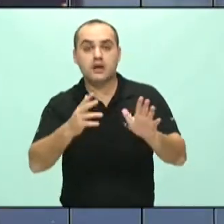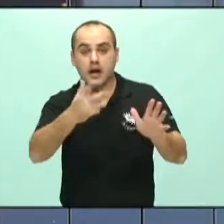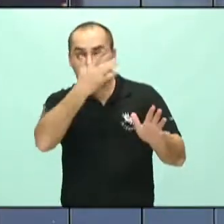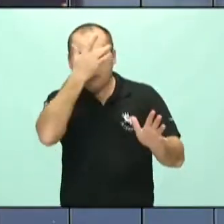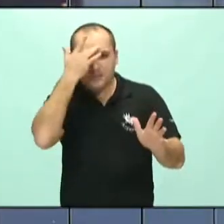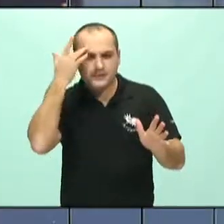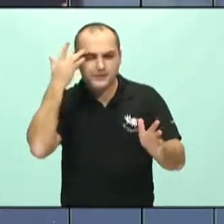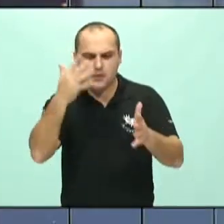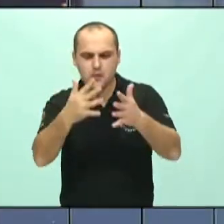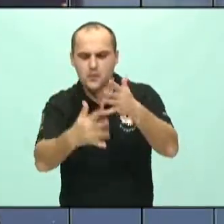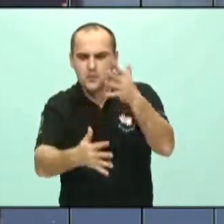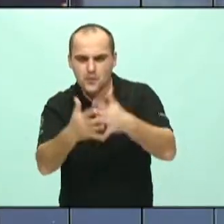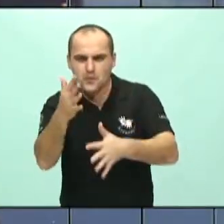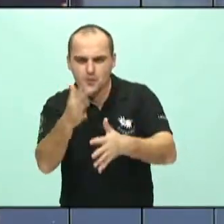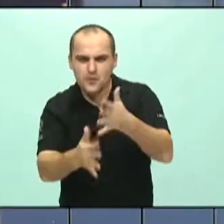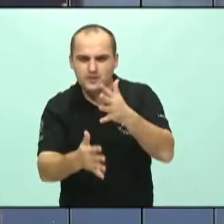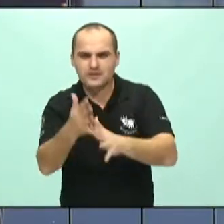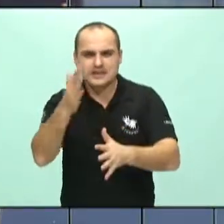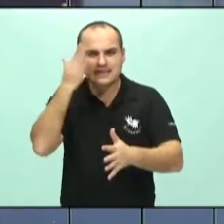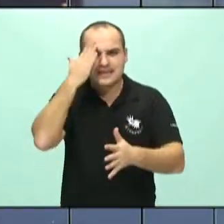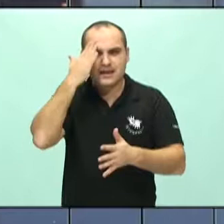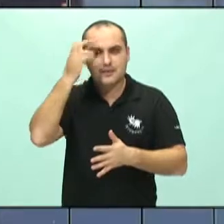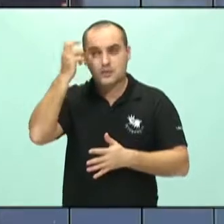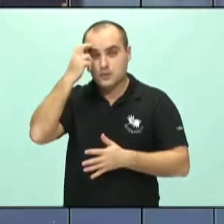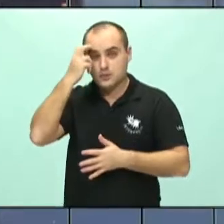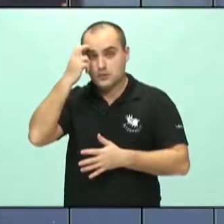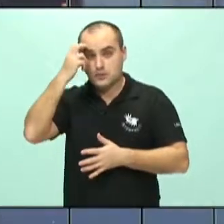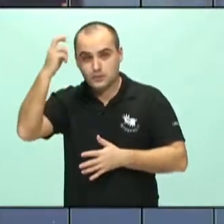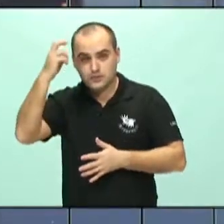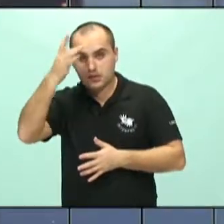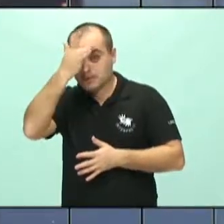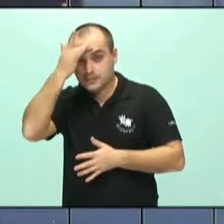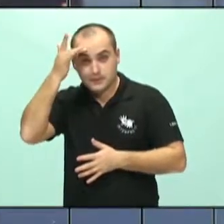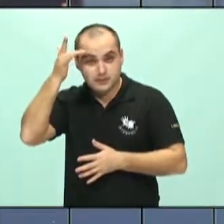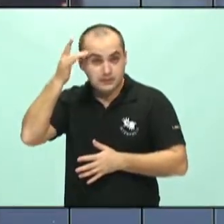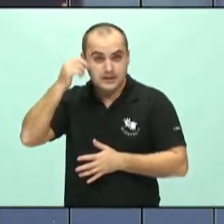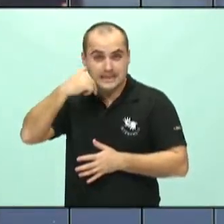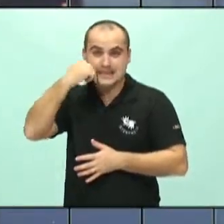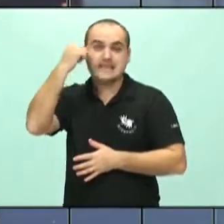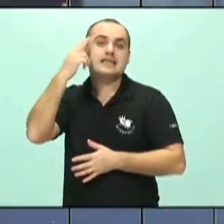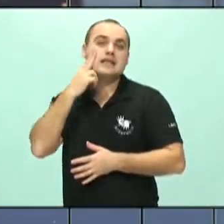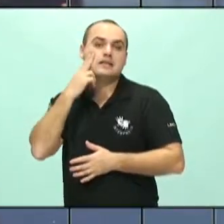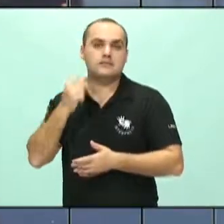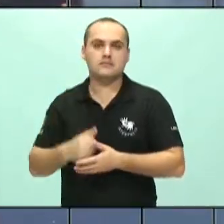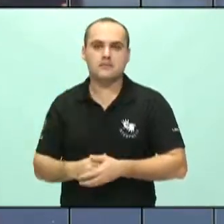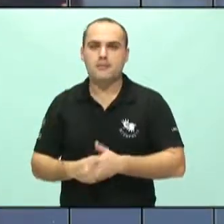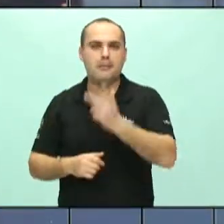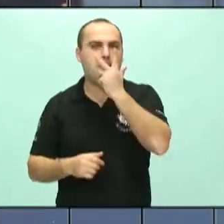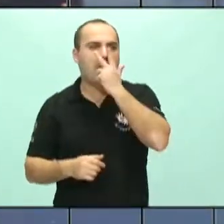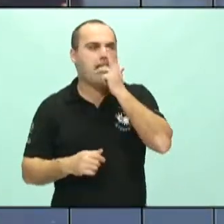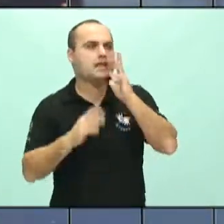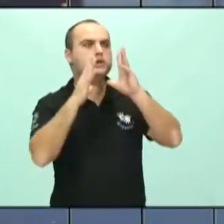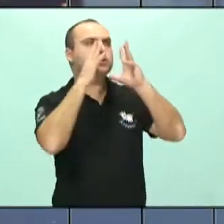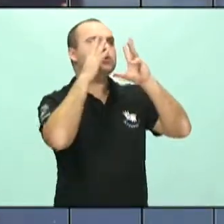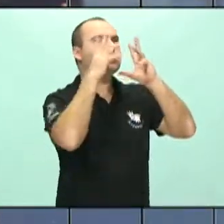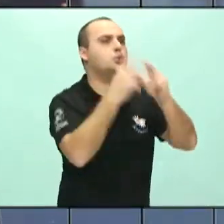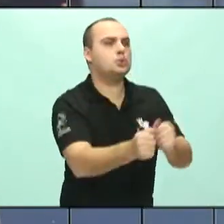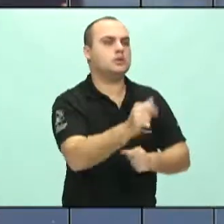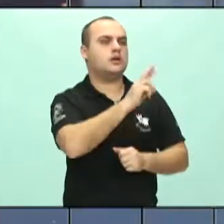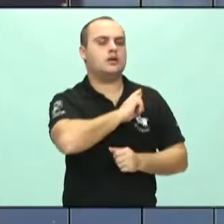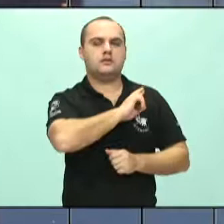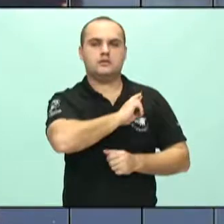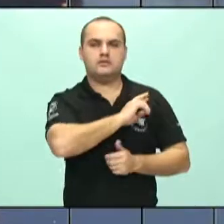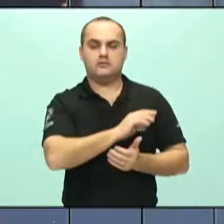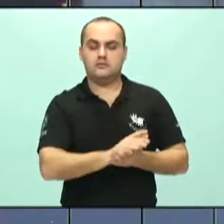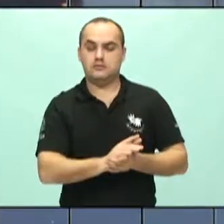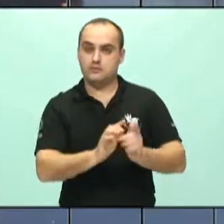todas a cultura dos afrodescendentes como que tudo fosse coisa de religião. E é muito